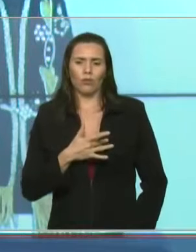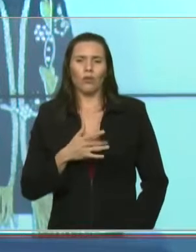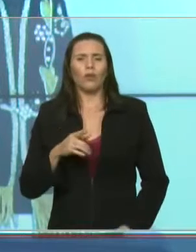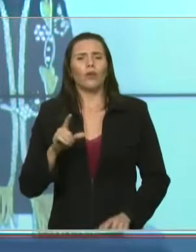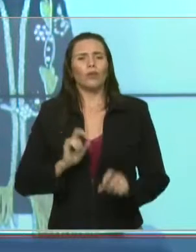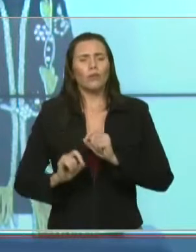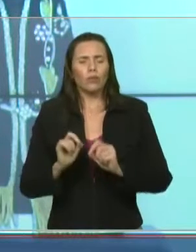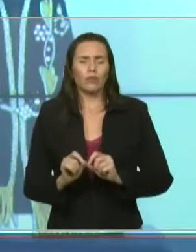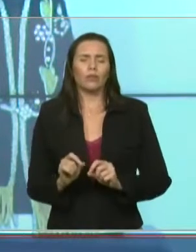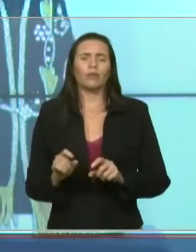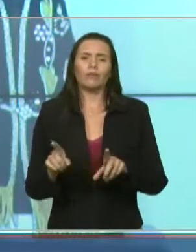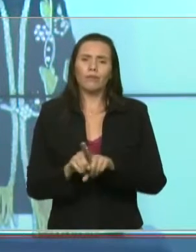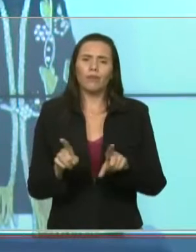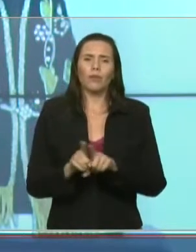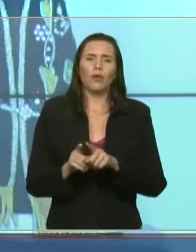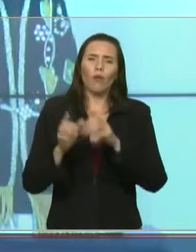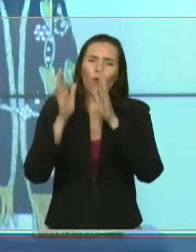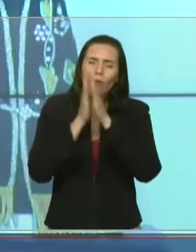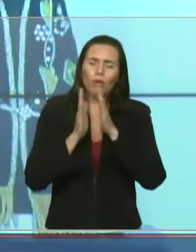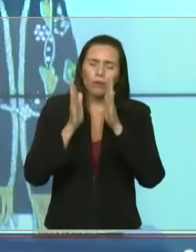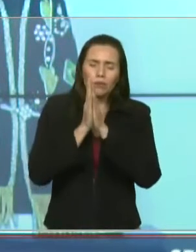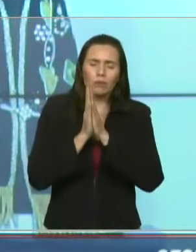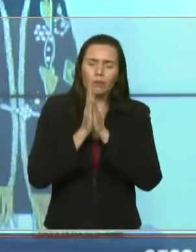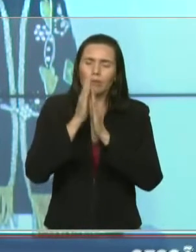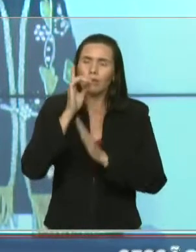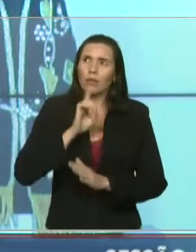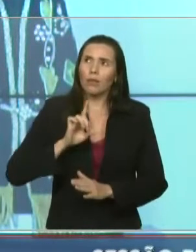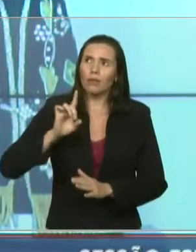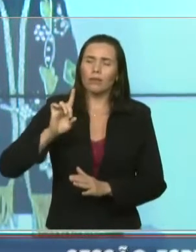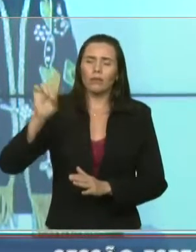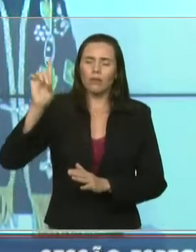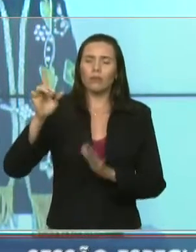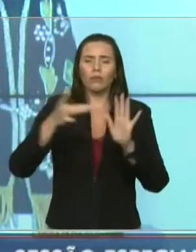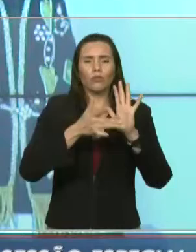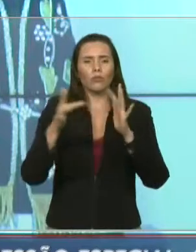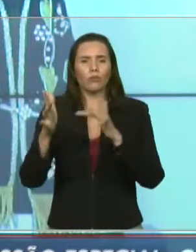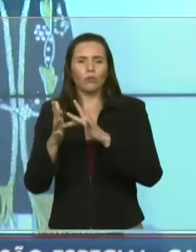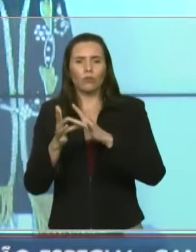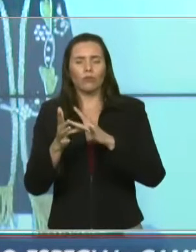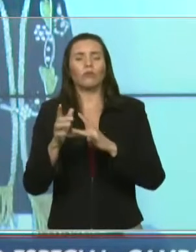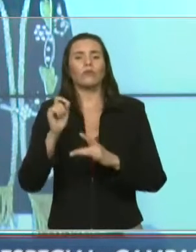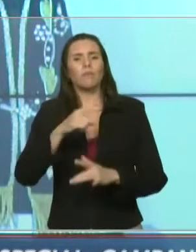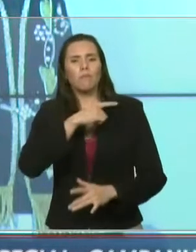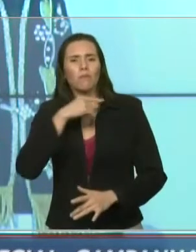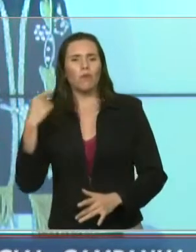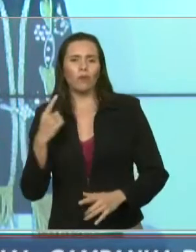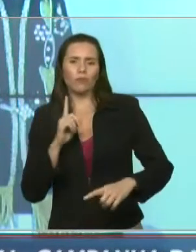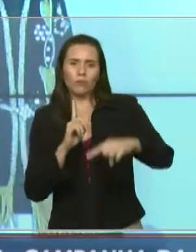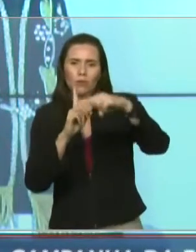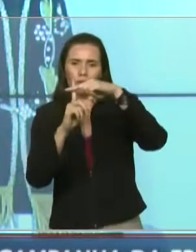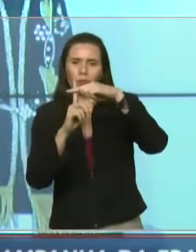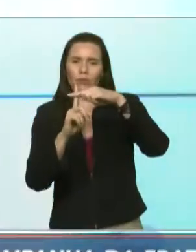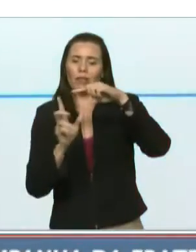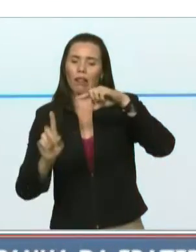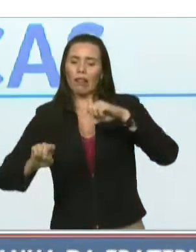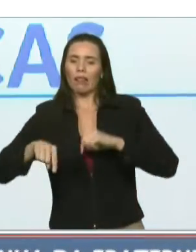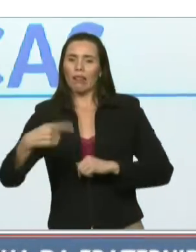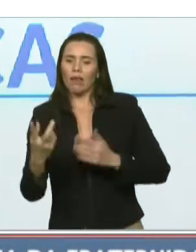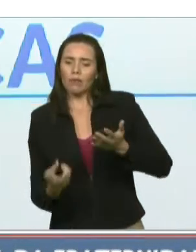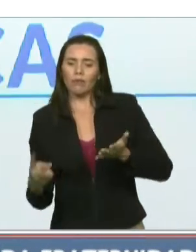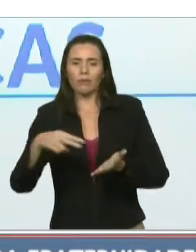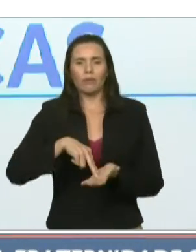da oração diante de Jesus crucificado e ressuscitado. Vamos participar.